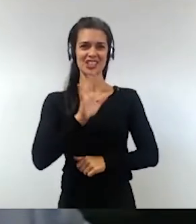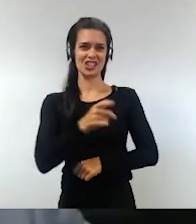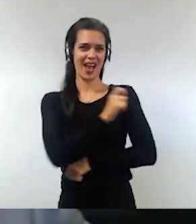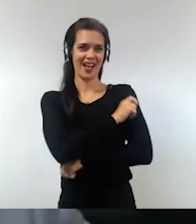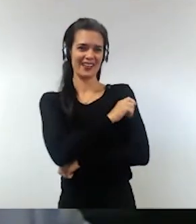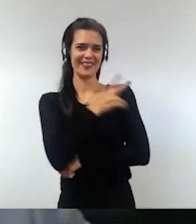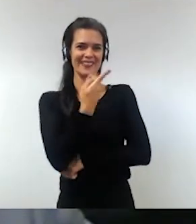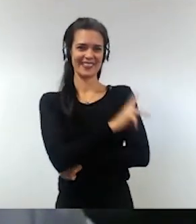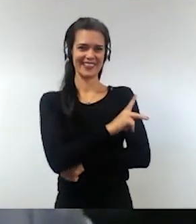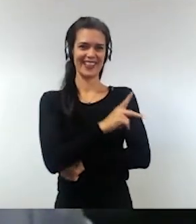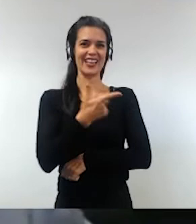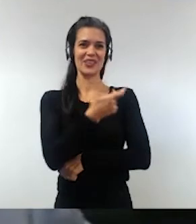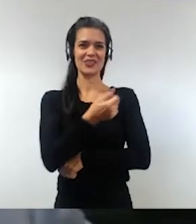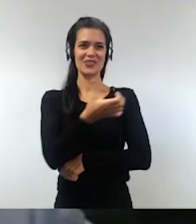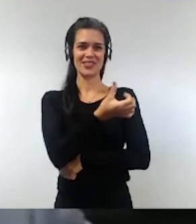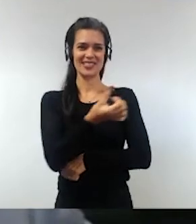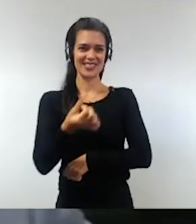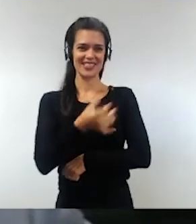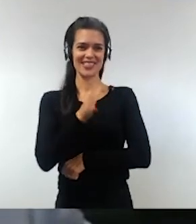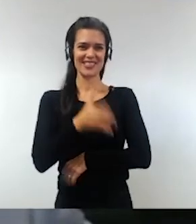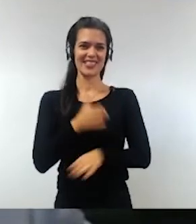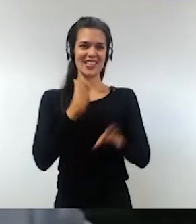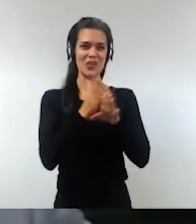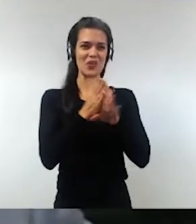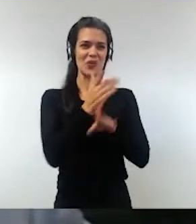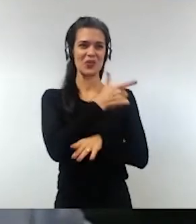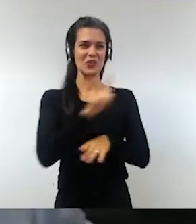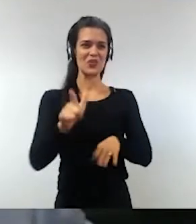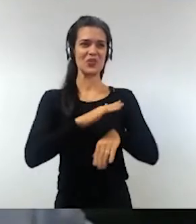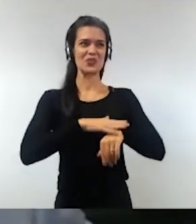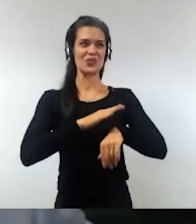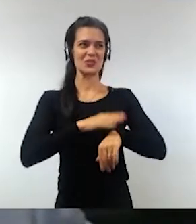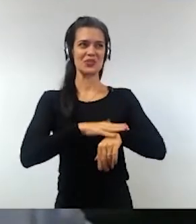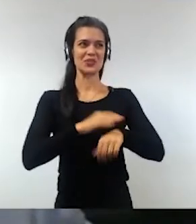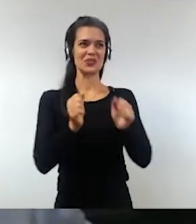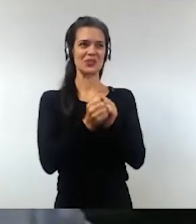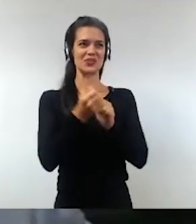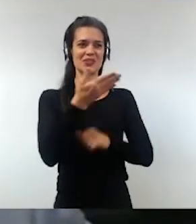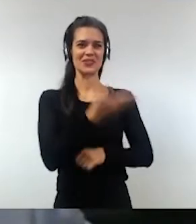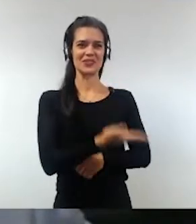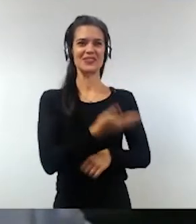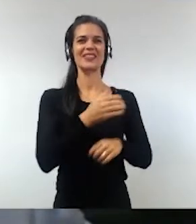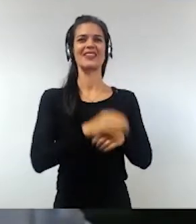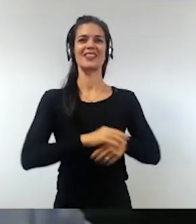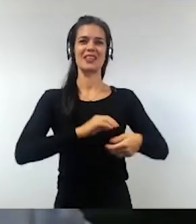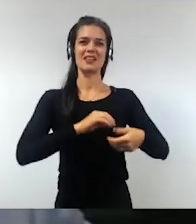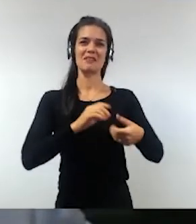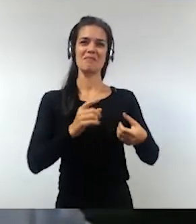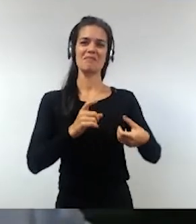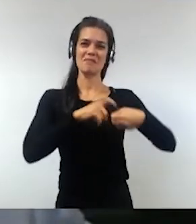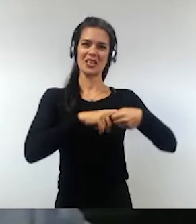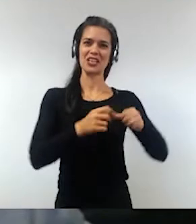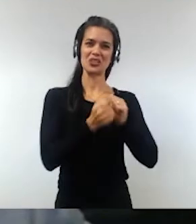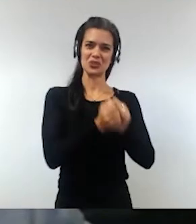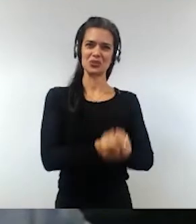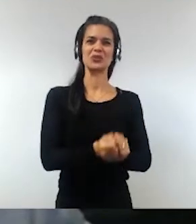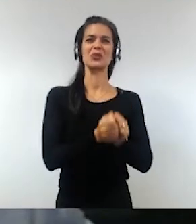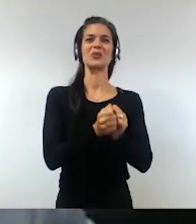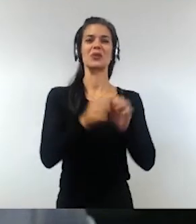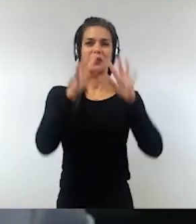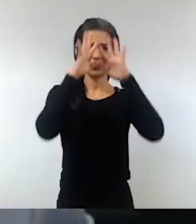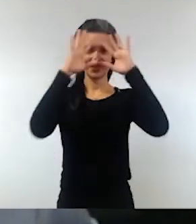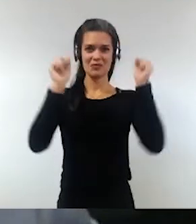em 2016. Depois já nos encontramos em outros eventos por aí. É uma amiga querida e tem uma parceria grande também aqui com o Tribunal de